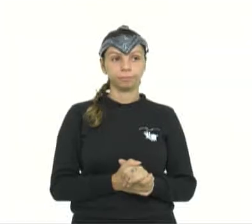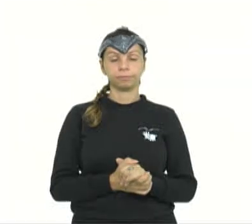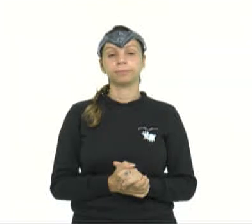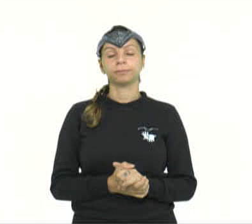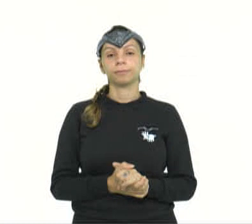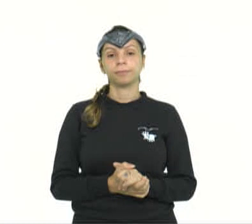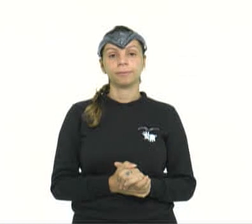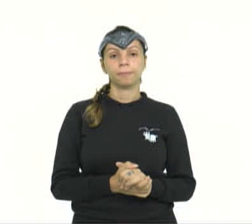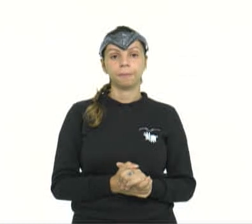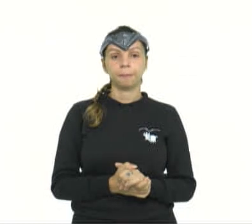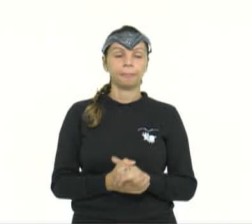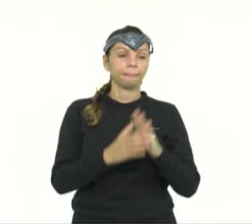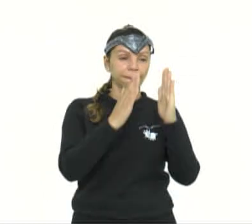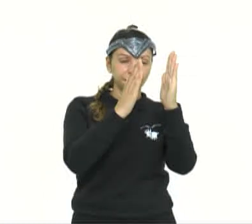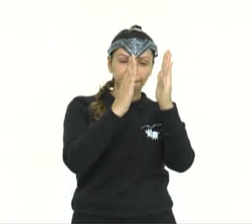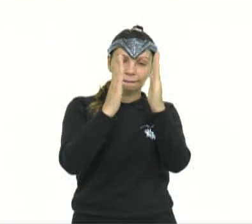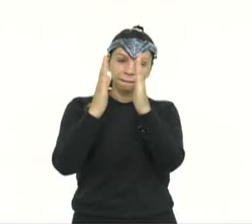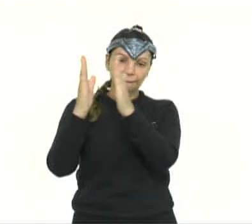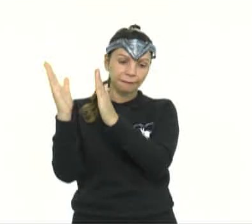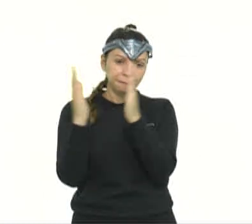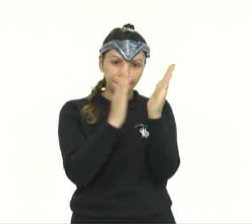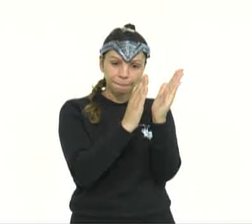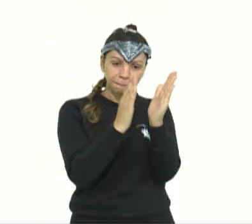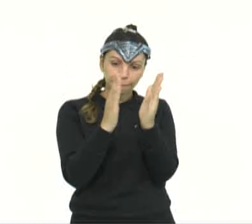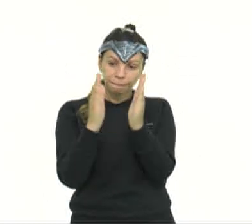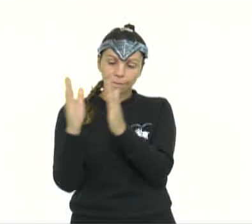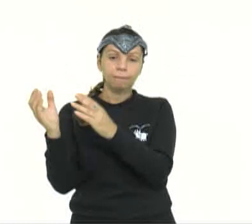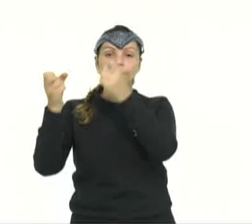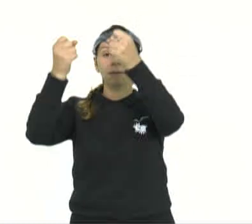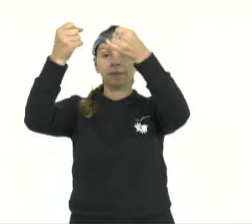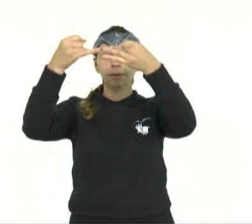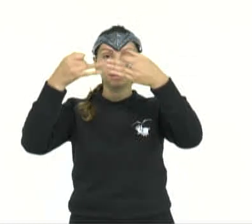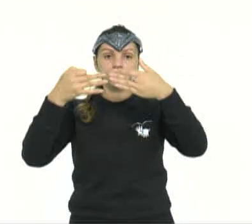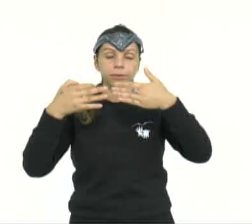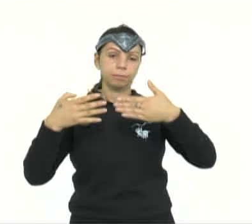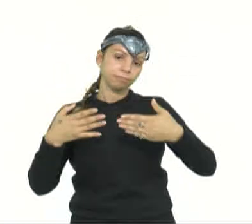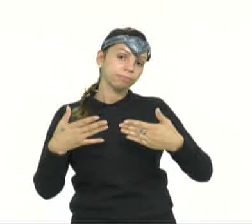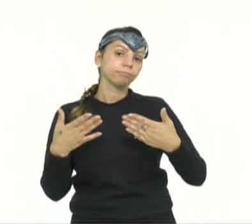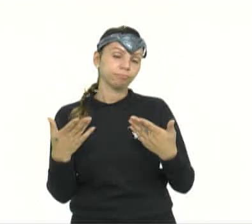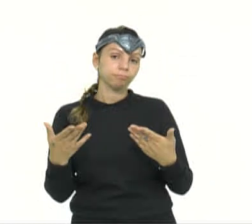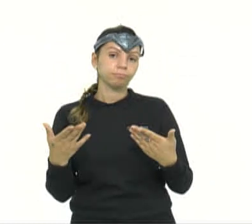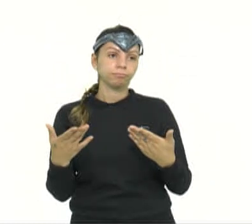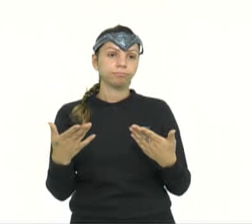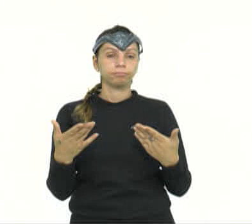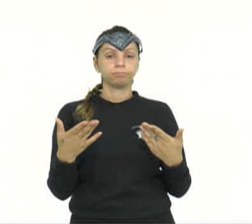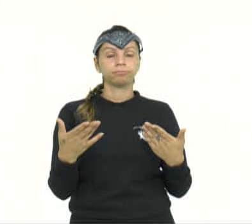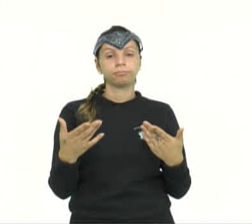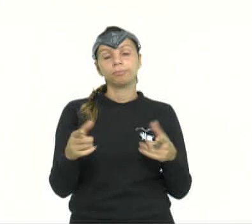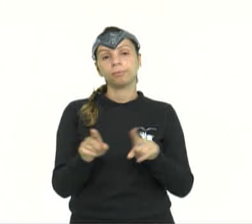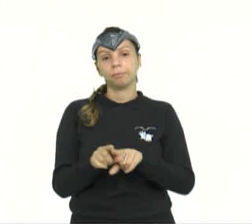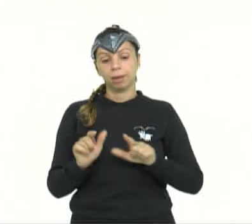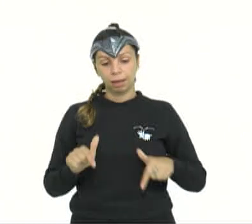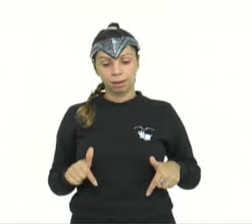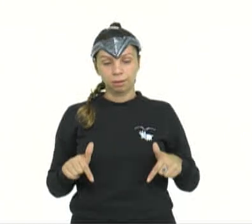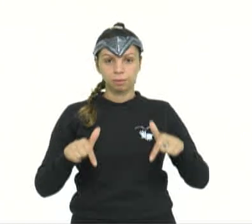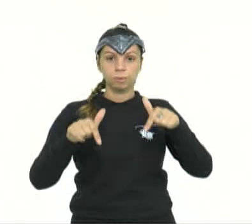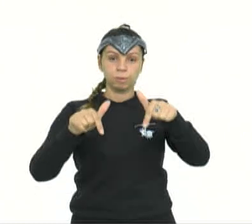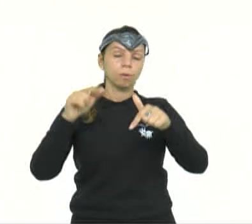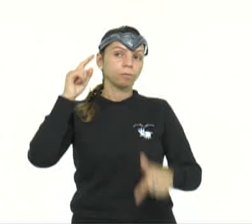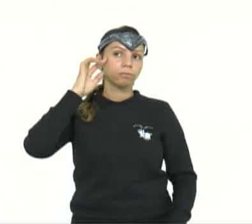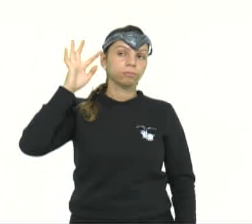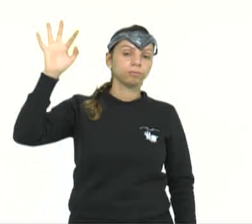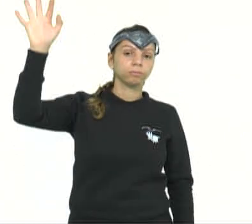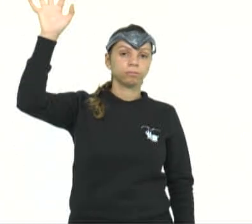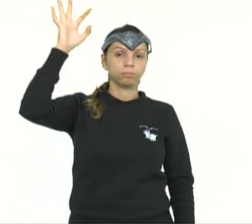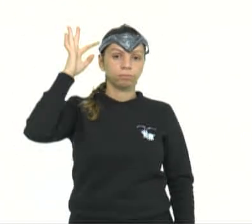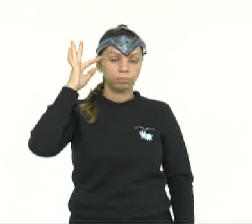os episódios, esses episódios eles são explicados por si mesmo, através de ações dos balões,